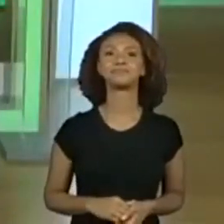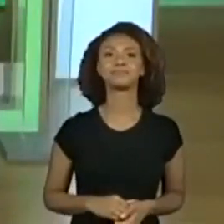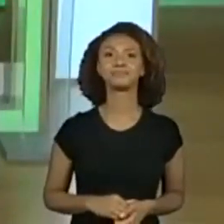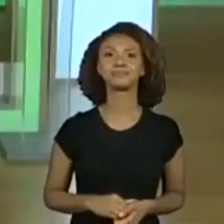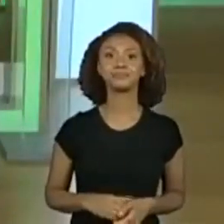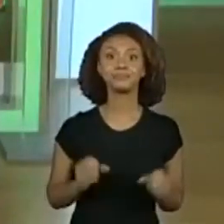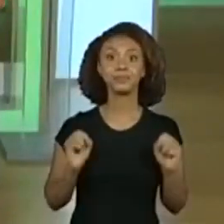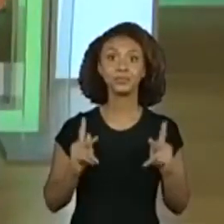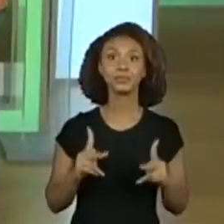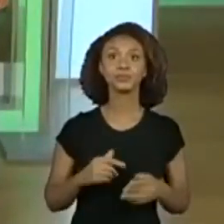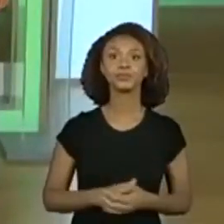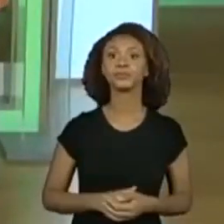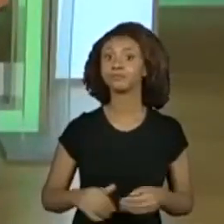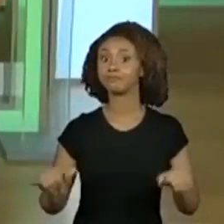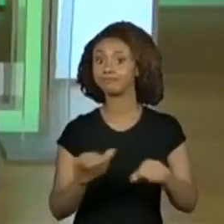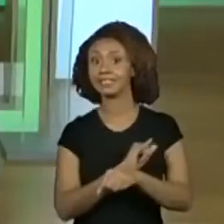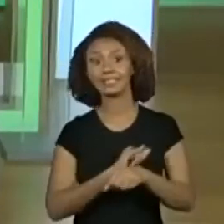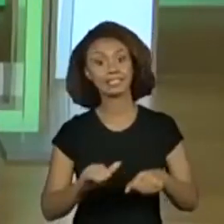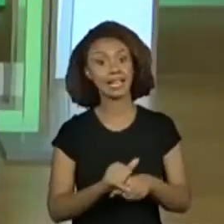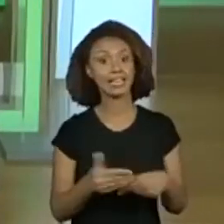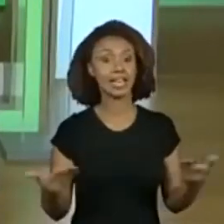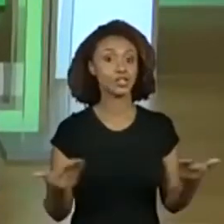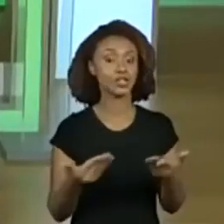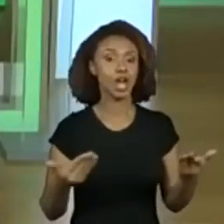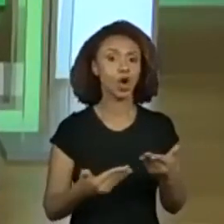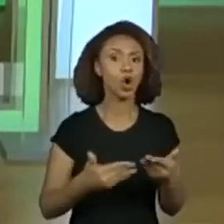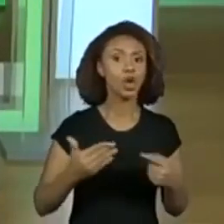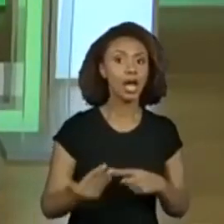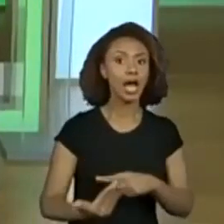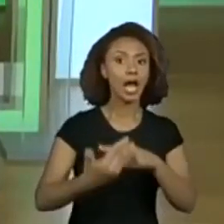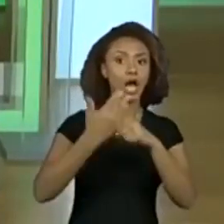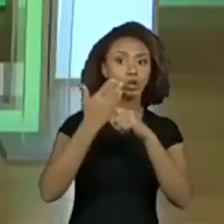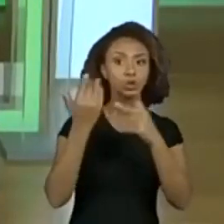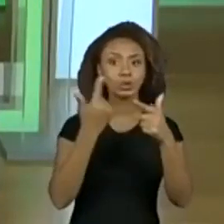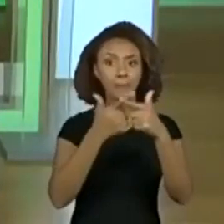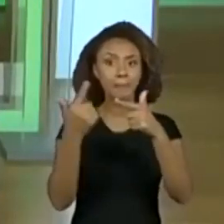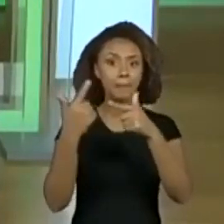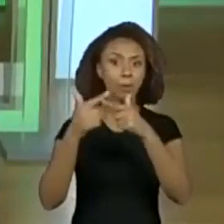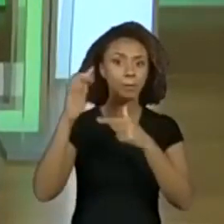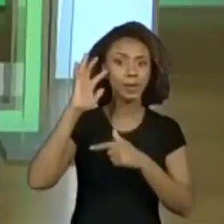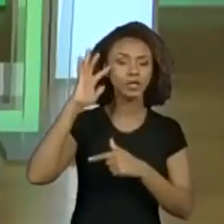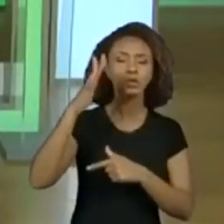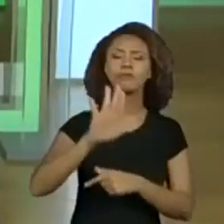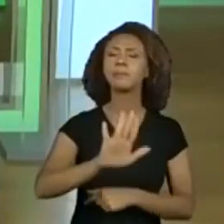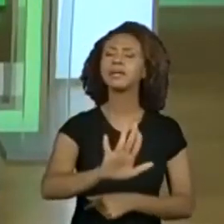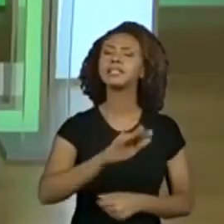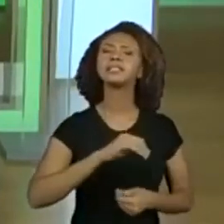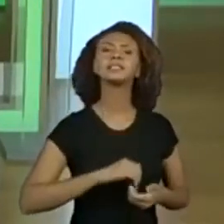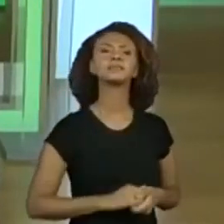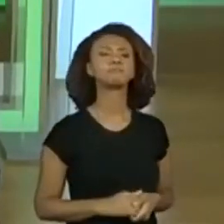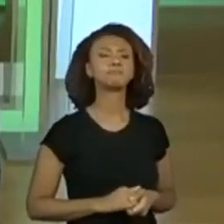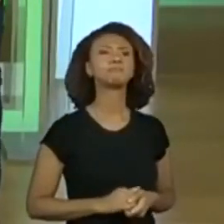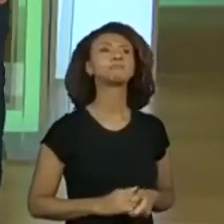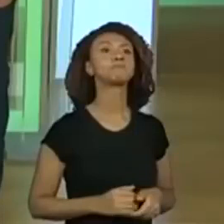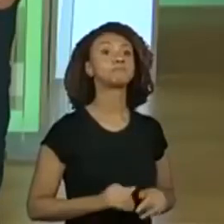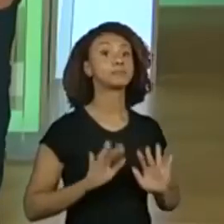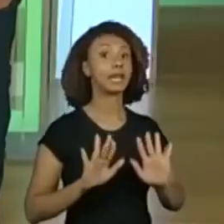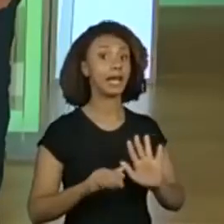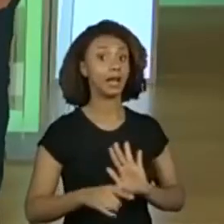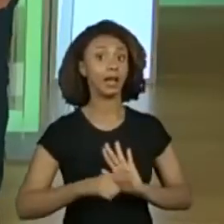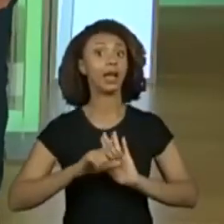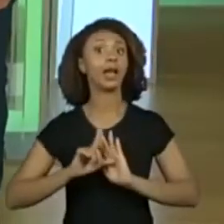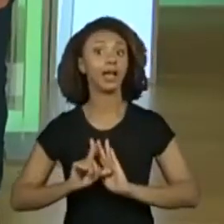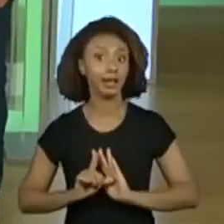Ok vamos usar as estratégias então para resolver as situações problema isso mesmo mas antes de irmos pro problema propriamente